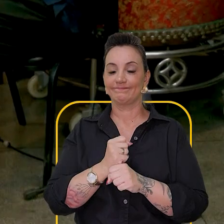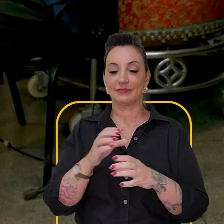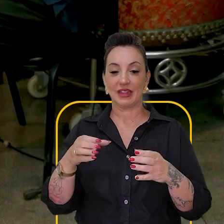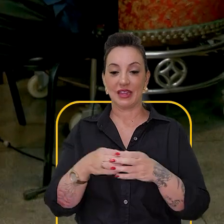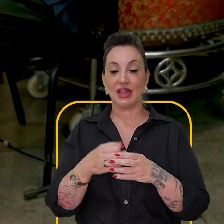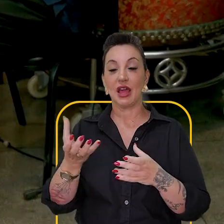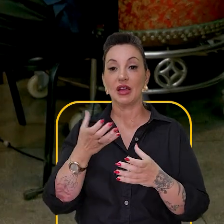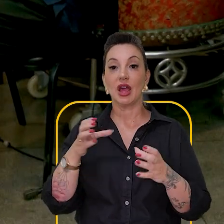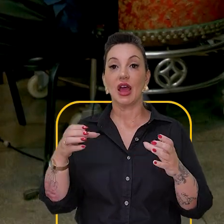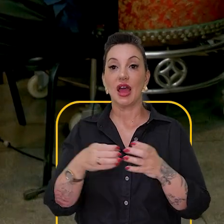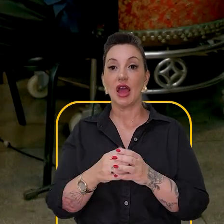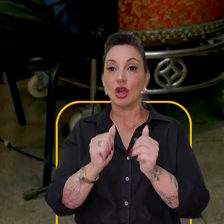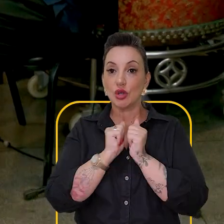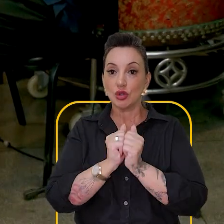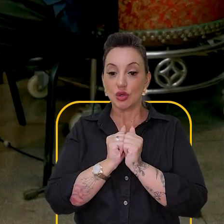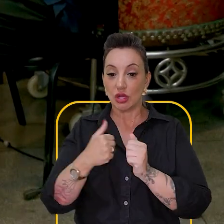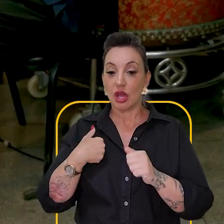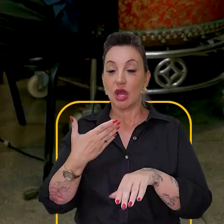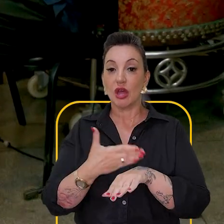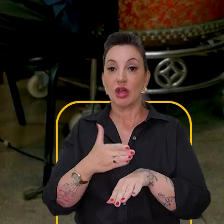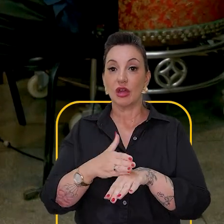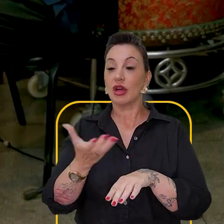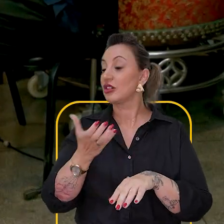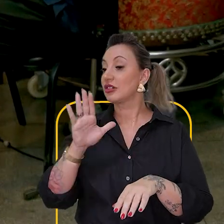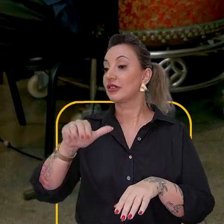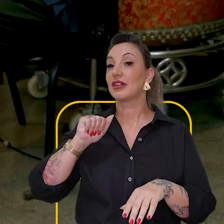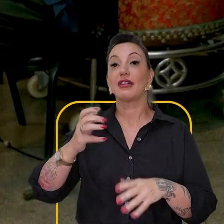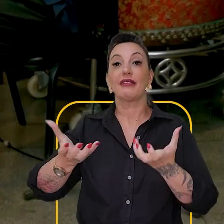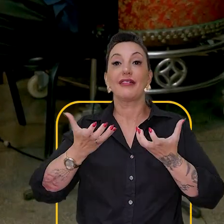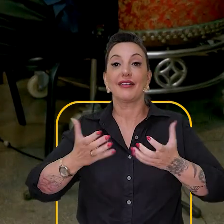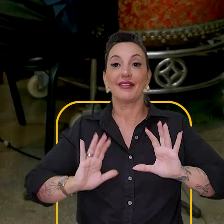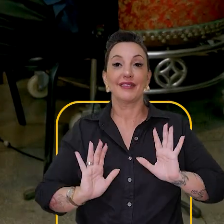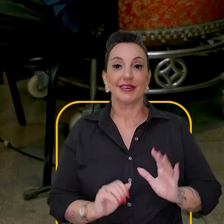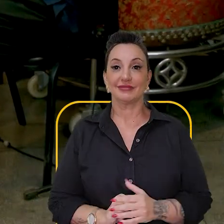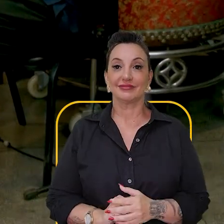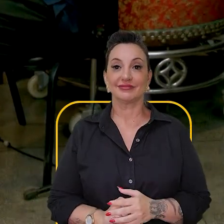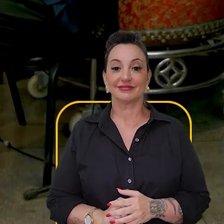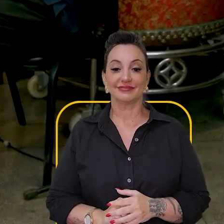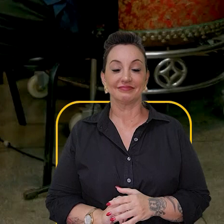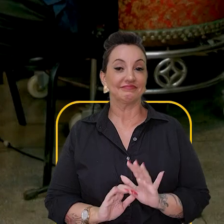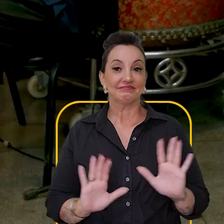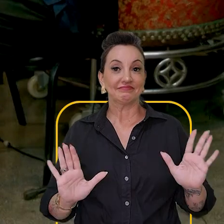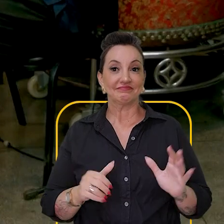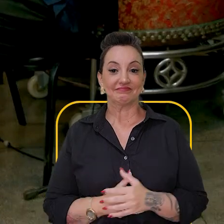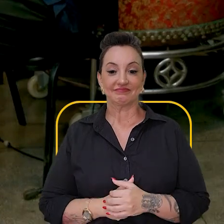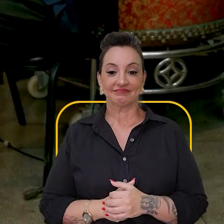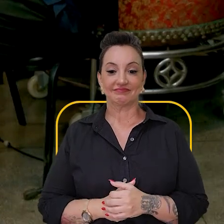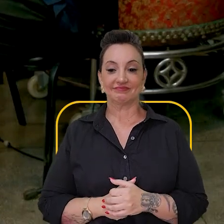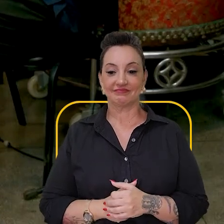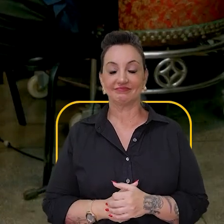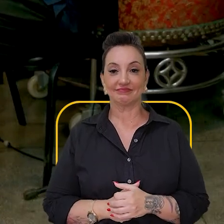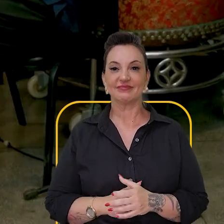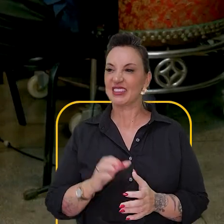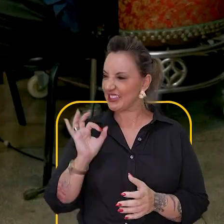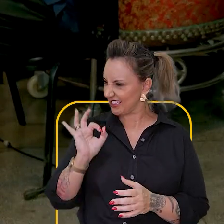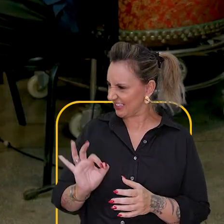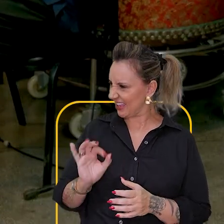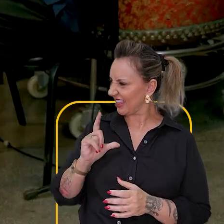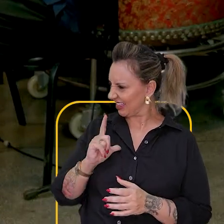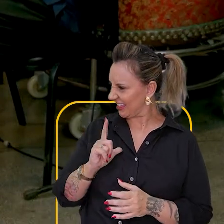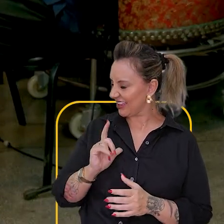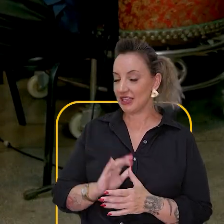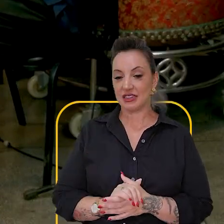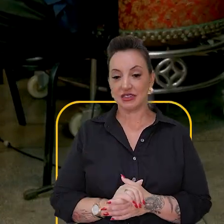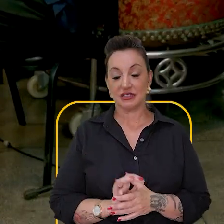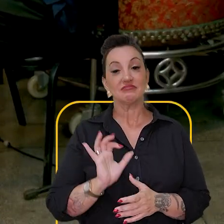não porque esse cara não vai somar na equipe Eu quero uma equipe junta eu sou o técnico eu chamo quem eu quiser falou